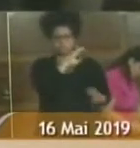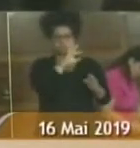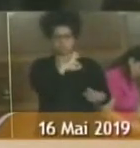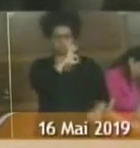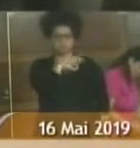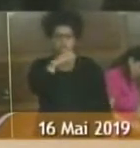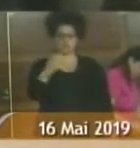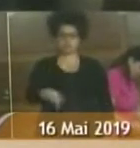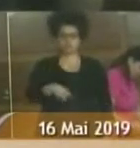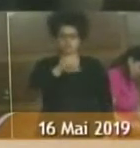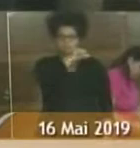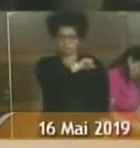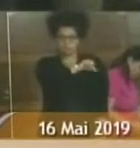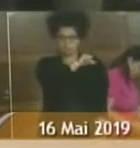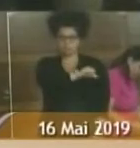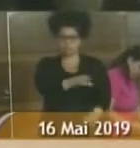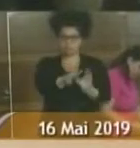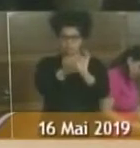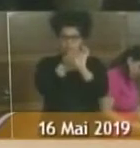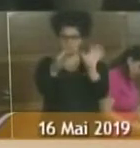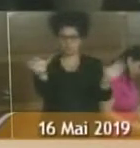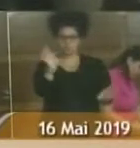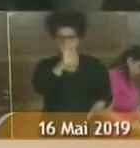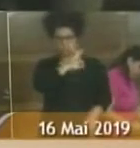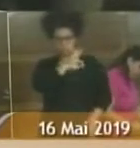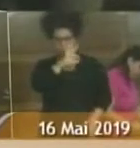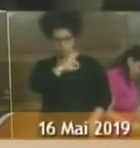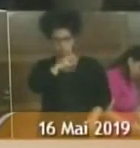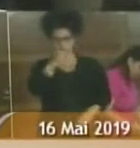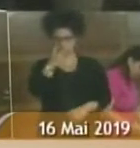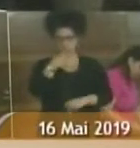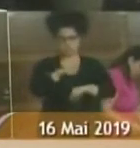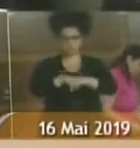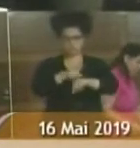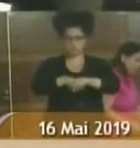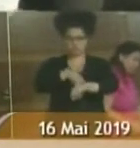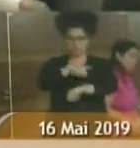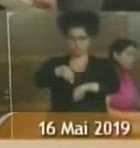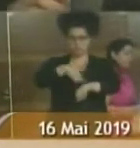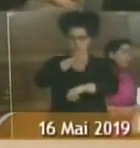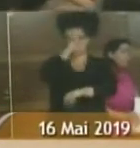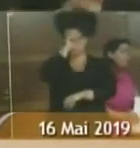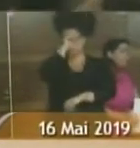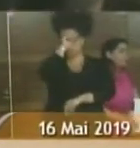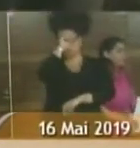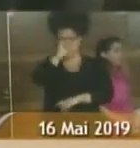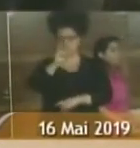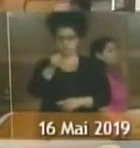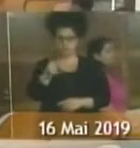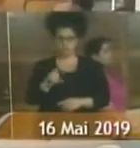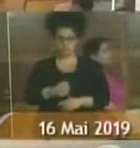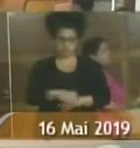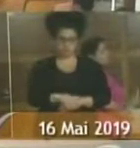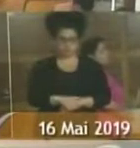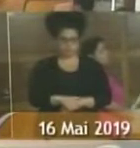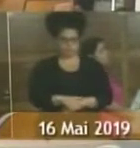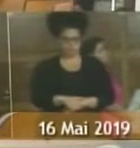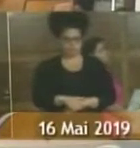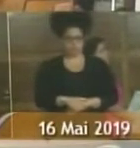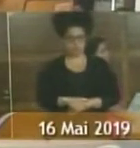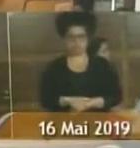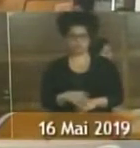Estado do Rio de Janeiro que disponibilize policiais militares 24 horas por dia no Hospital Geral da Japuíba.